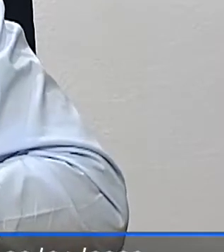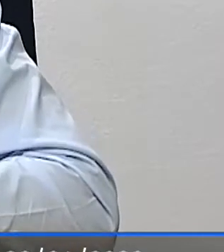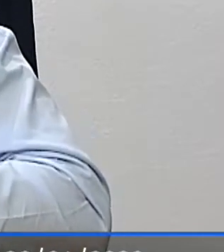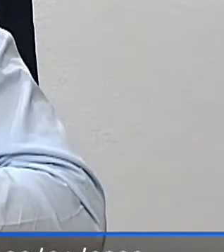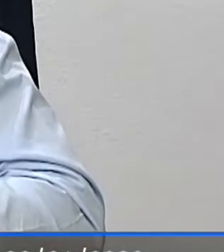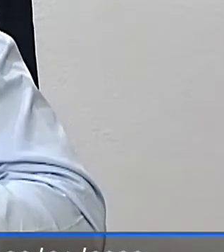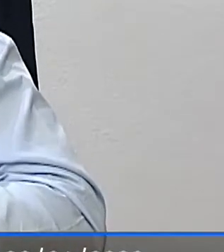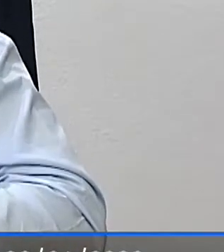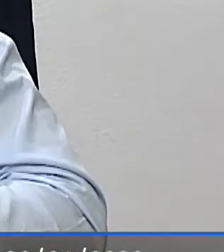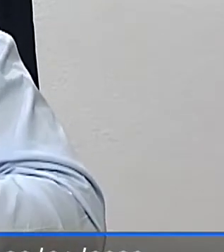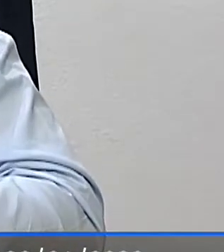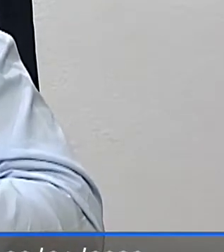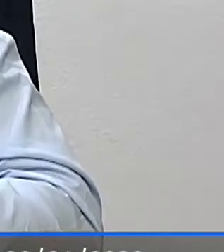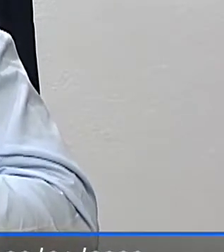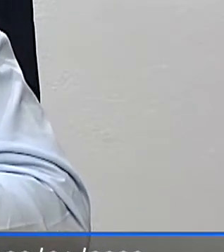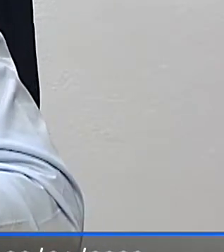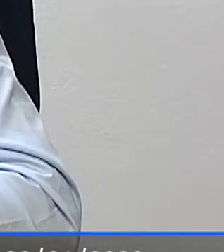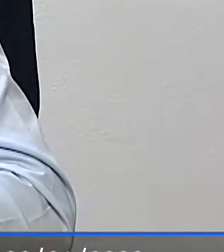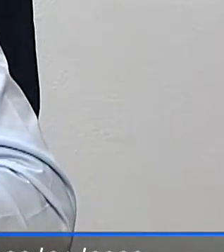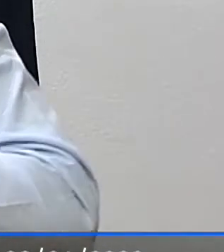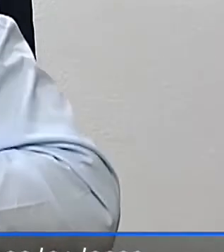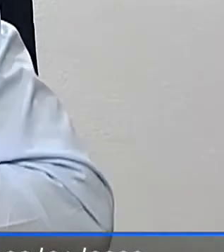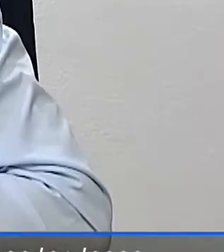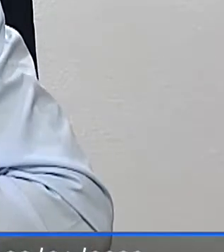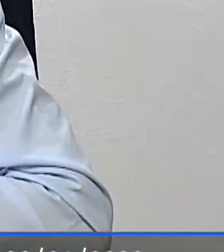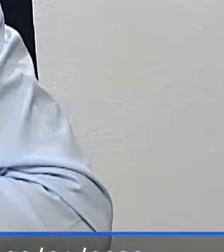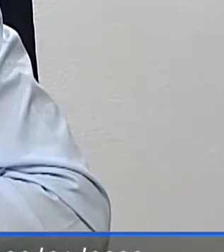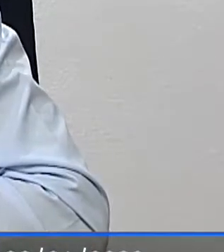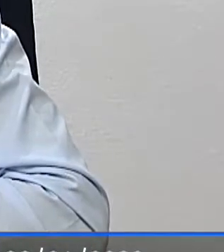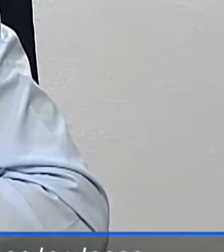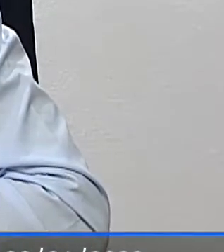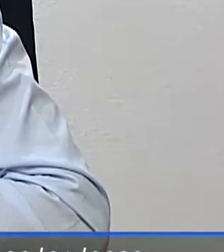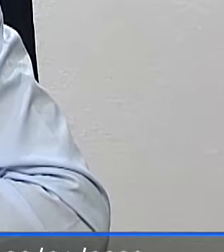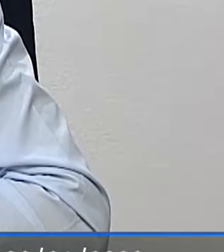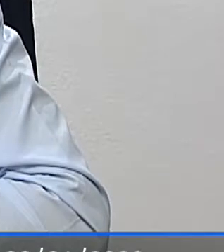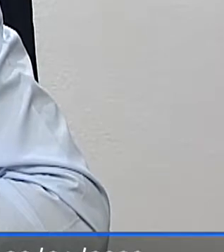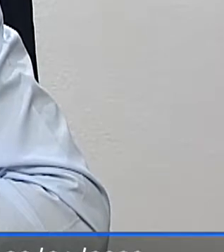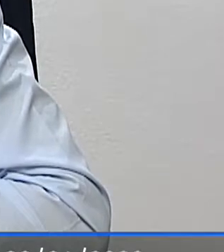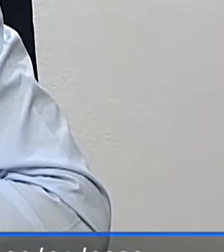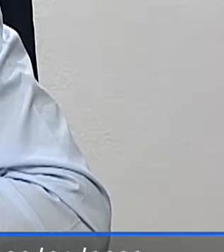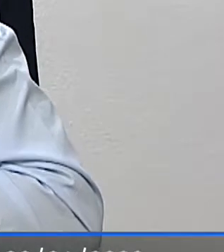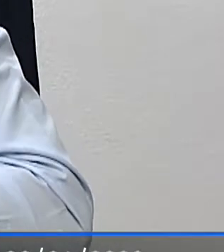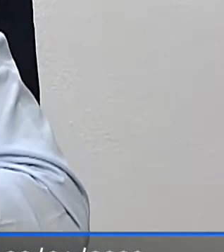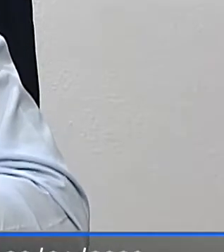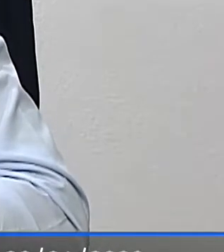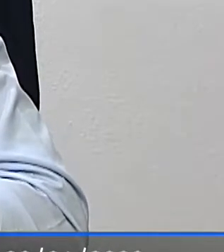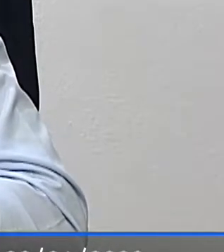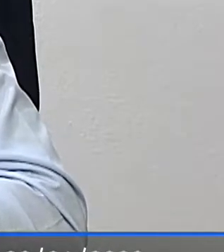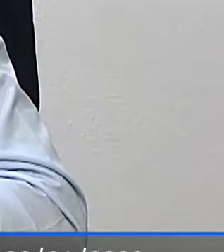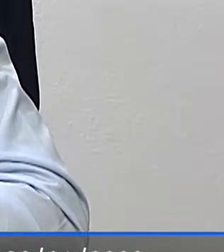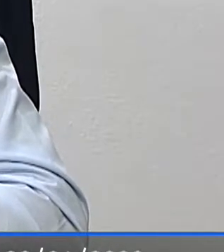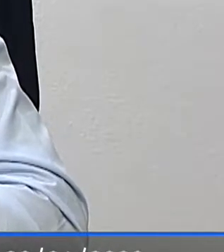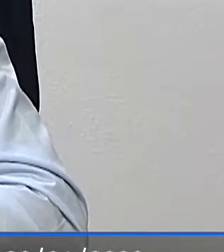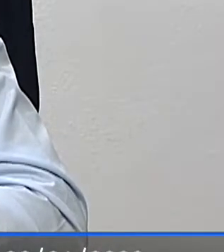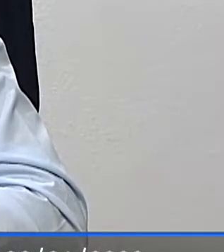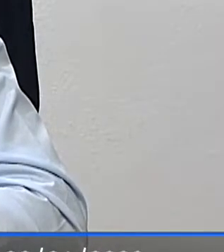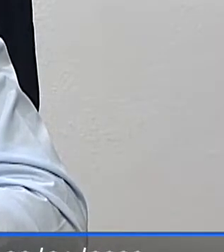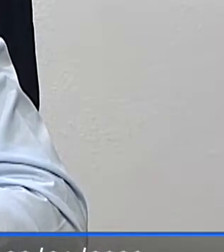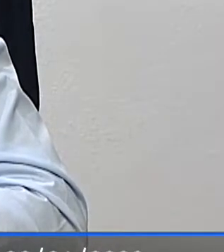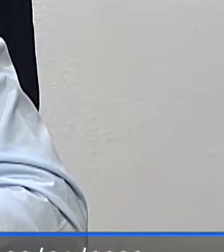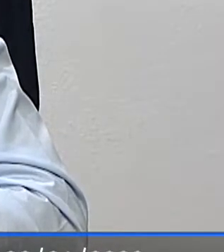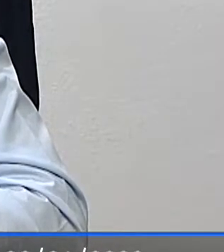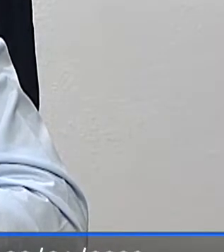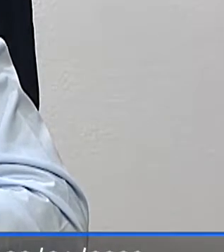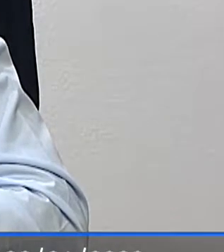Quero fazer uma saudação aos colegas deputados que estão nos acompanhando aqui. Deputado Frederico Antunes, líder